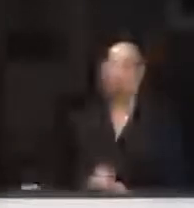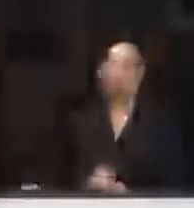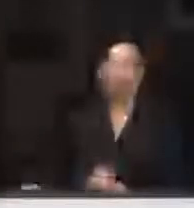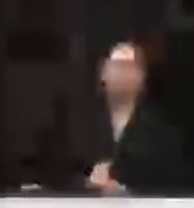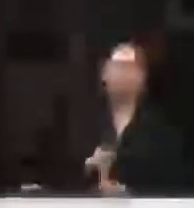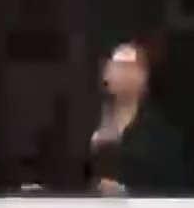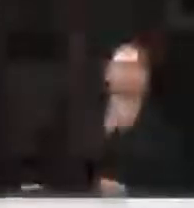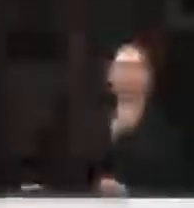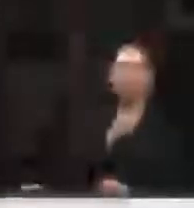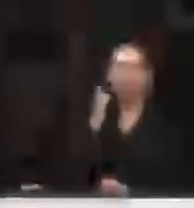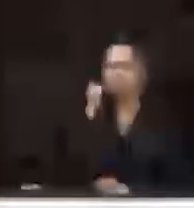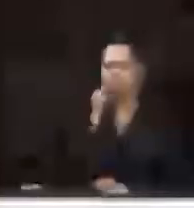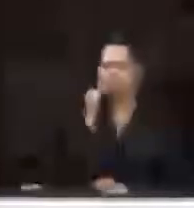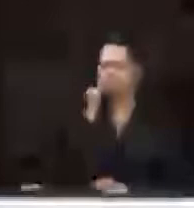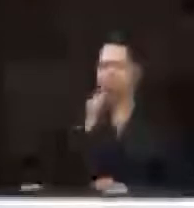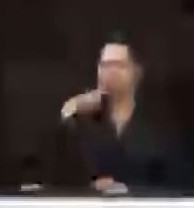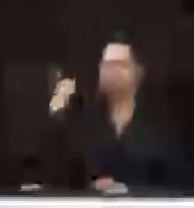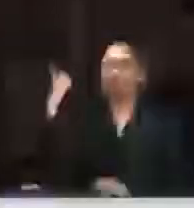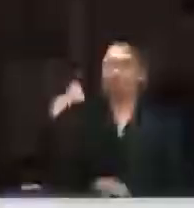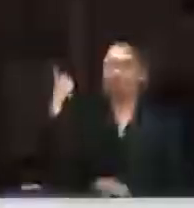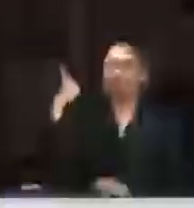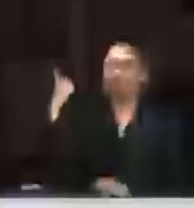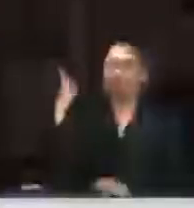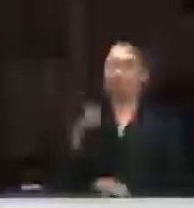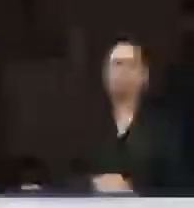senhoras e senhores deputados,